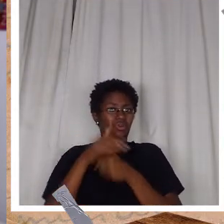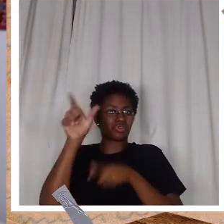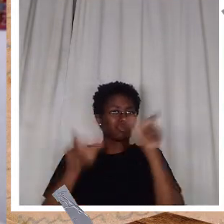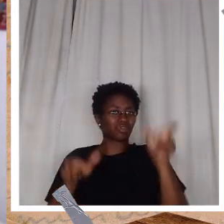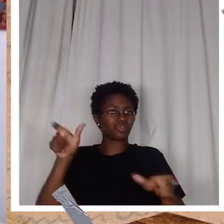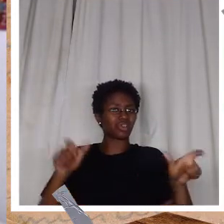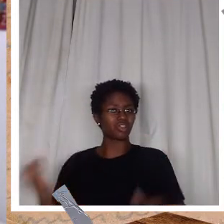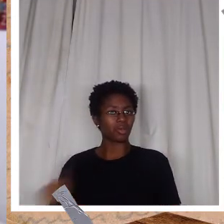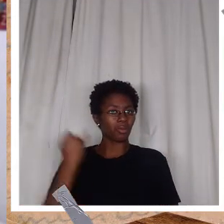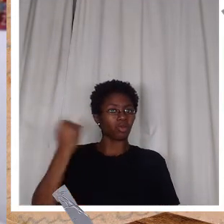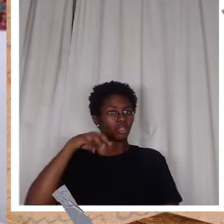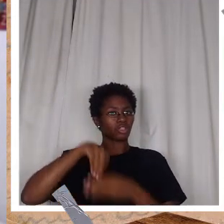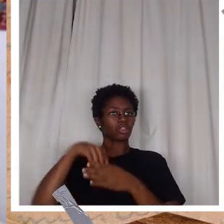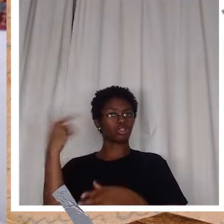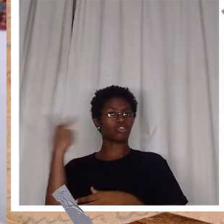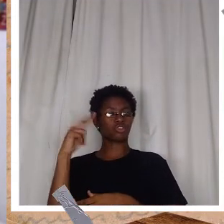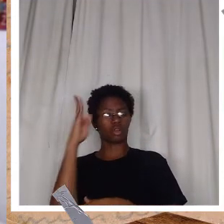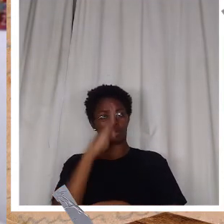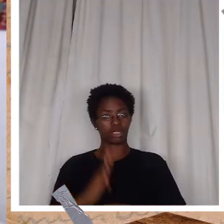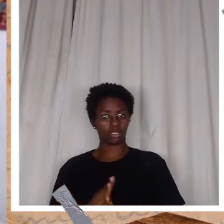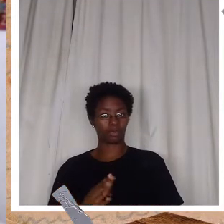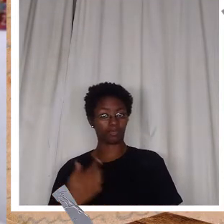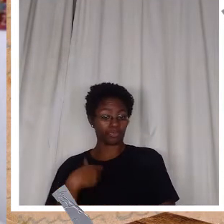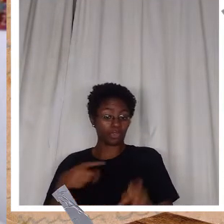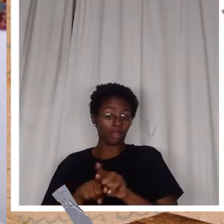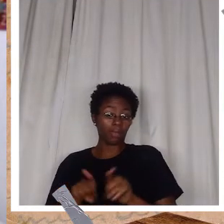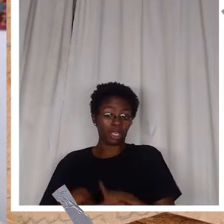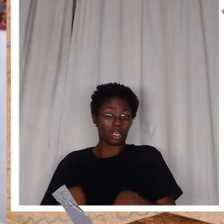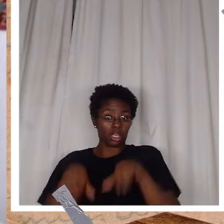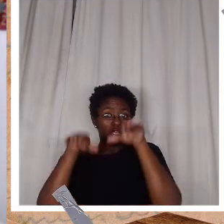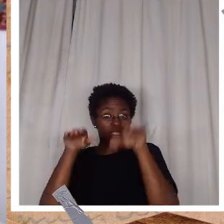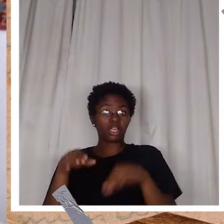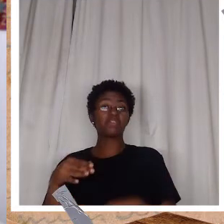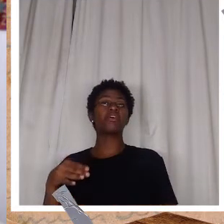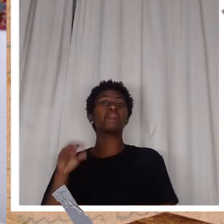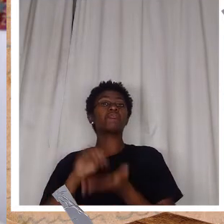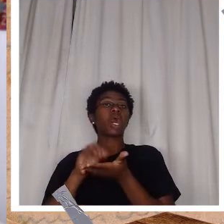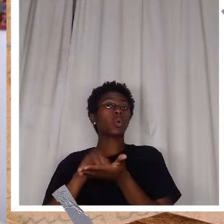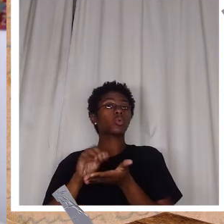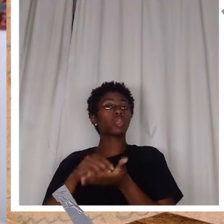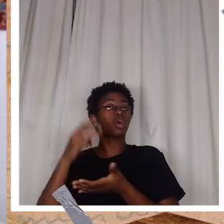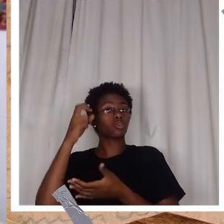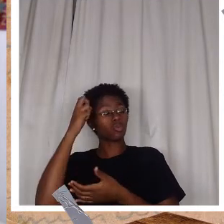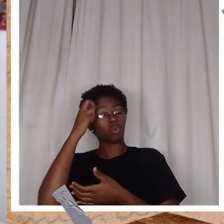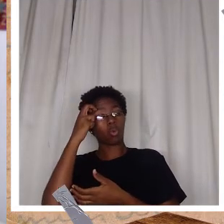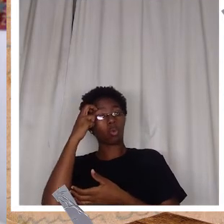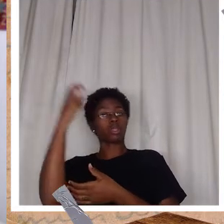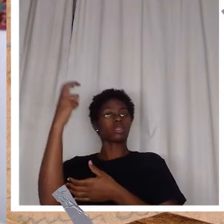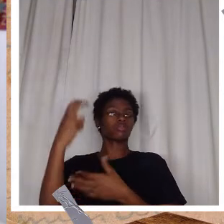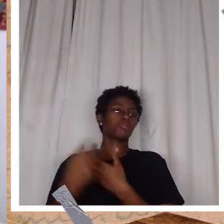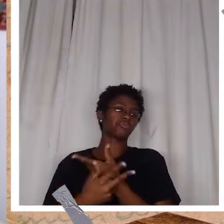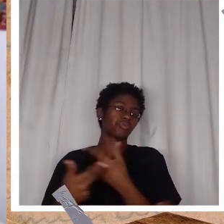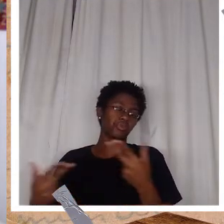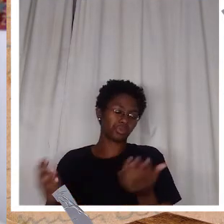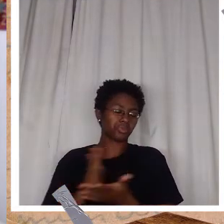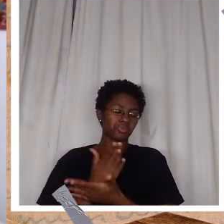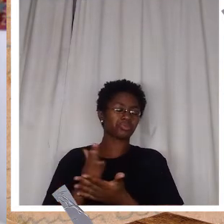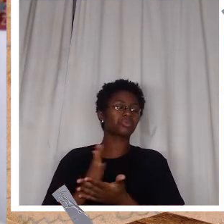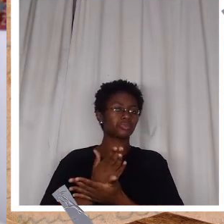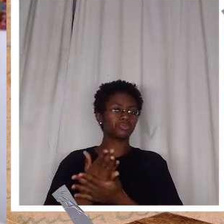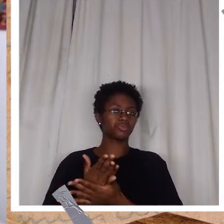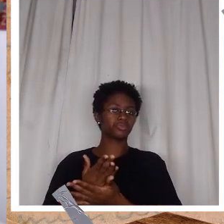falou Elisandro, e eu também cresci assim, com uma defasagem, com um desconhecimento total. Então, desde lá,